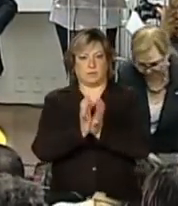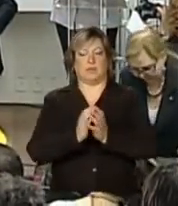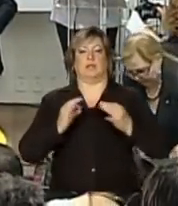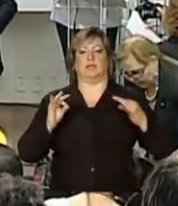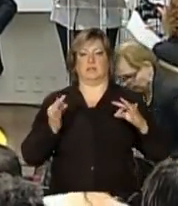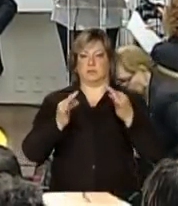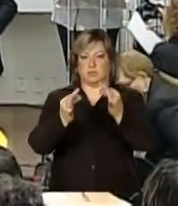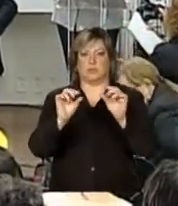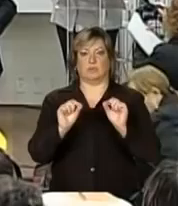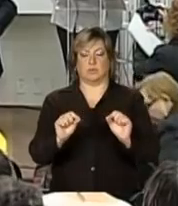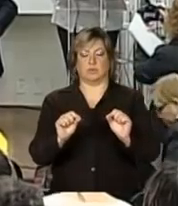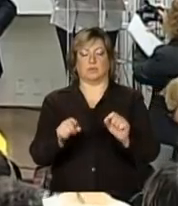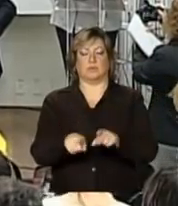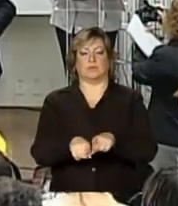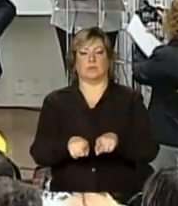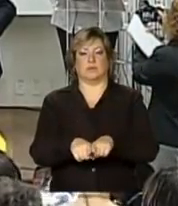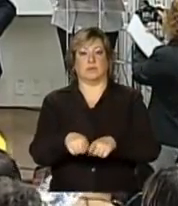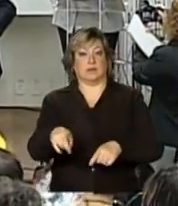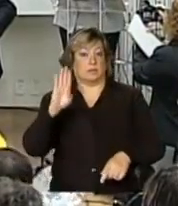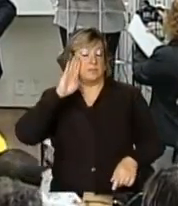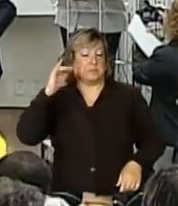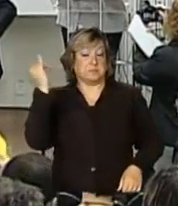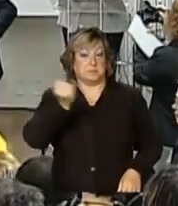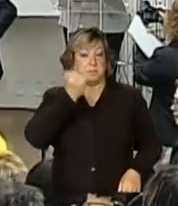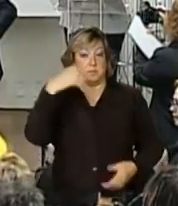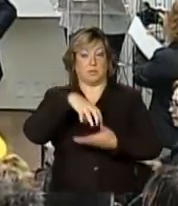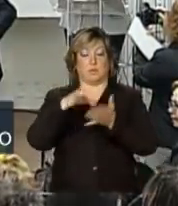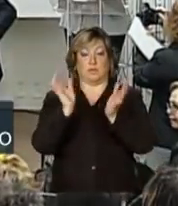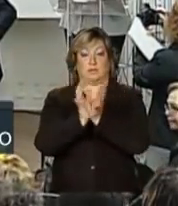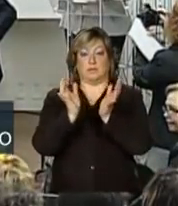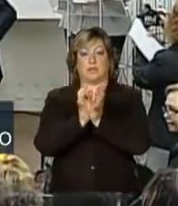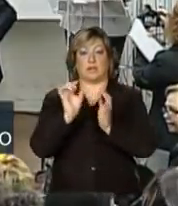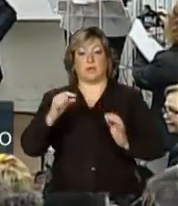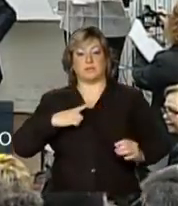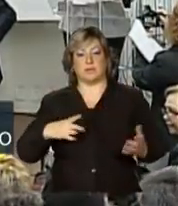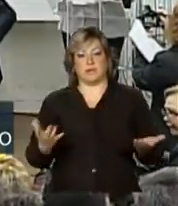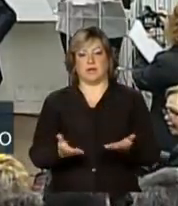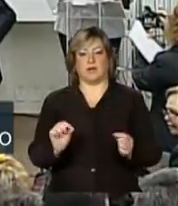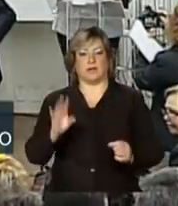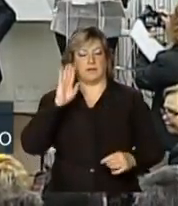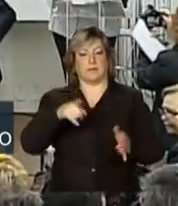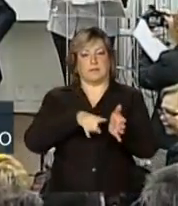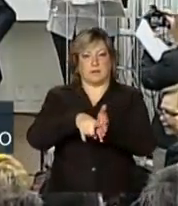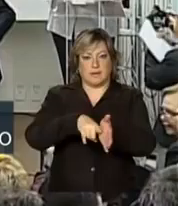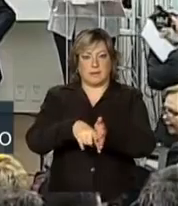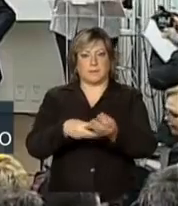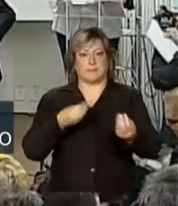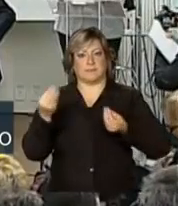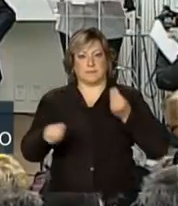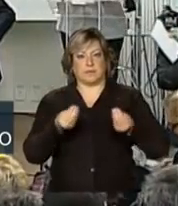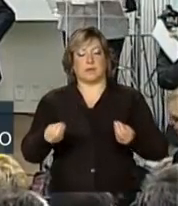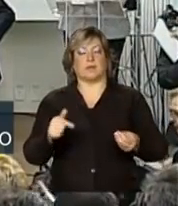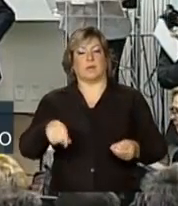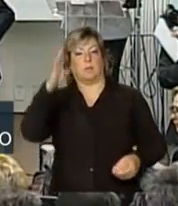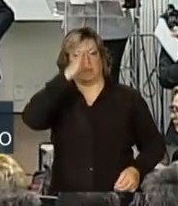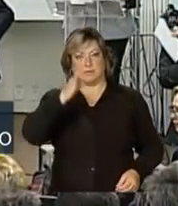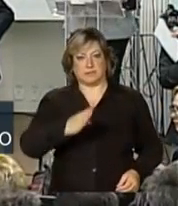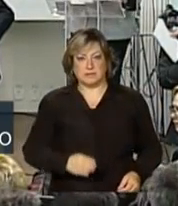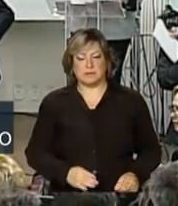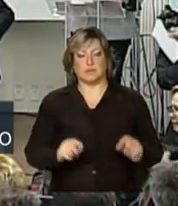Tecnológico, um órgão dos mais importantes de fomento para pesquisa no Brasil,